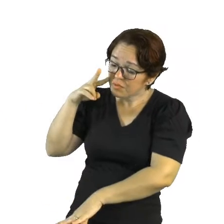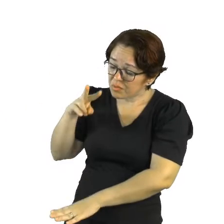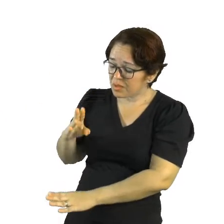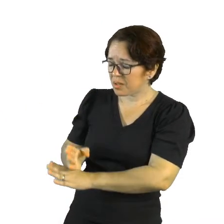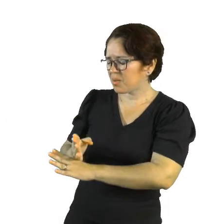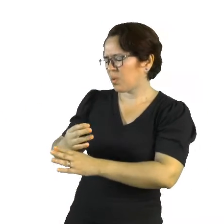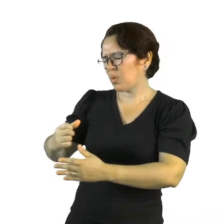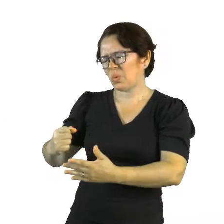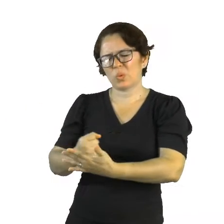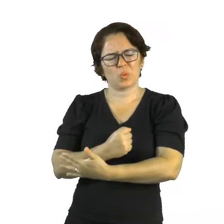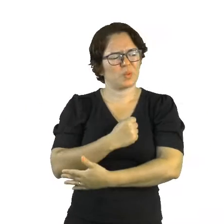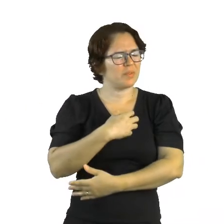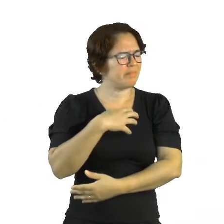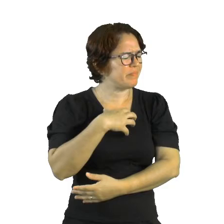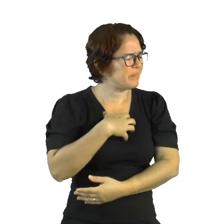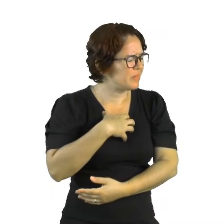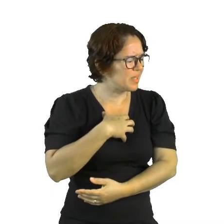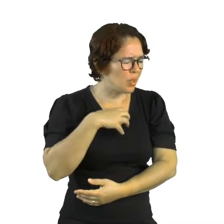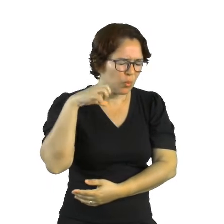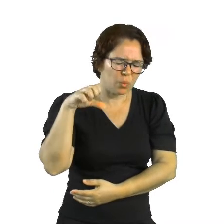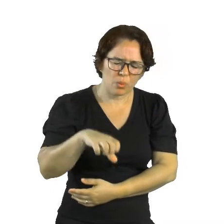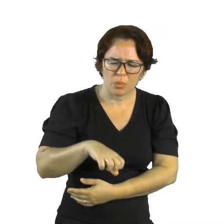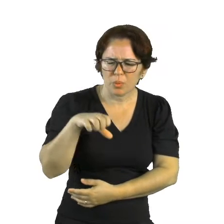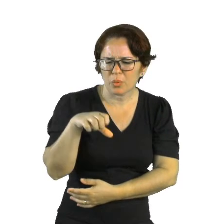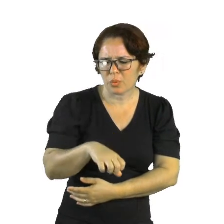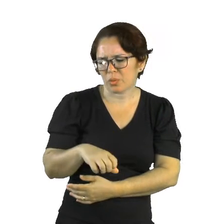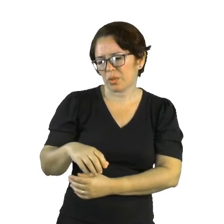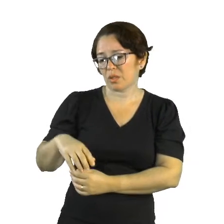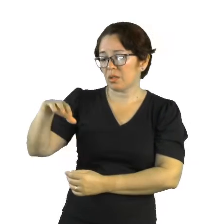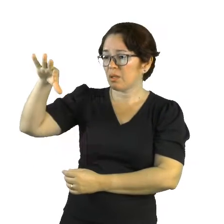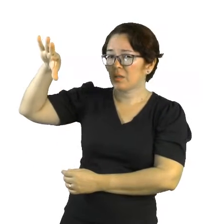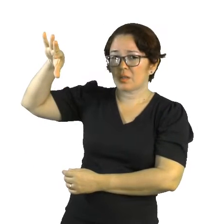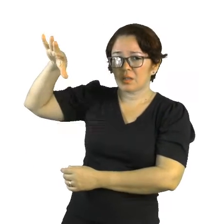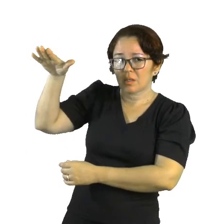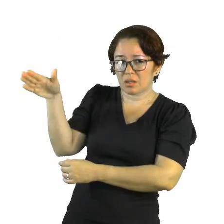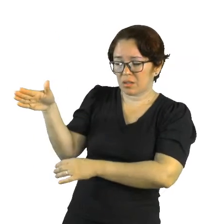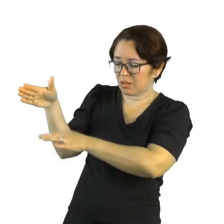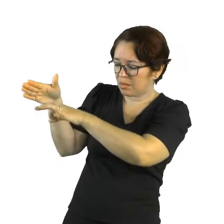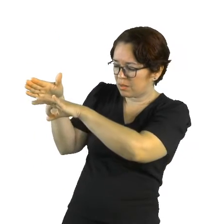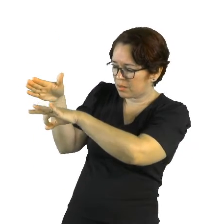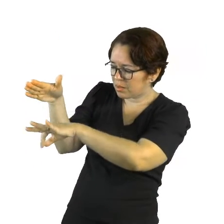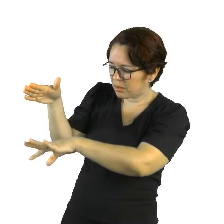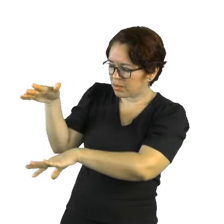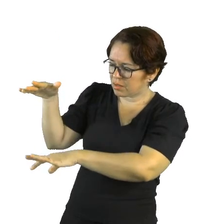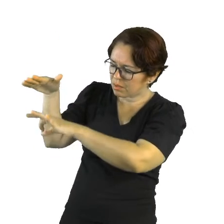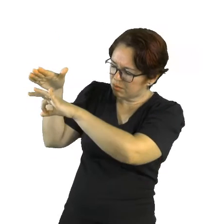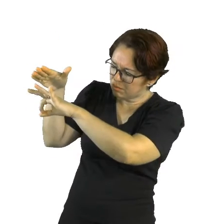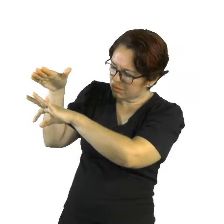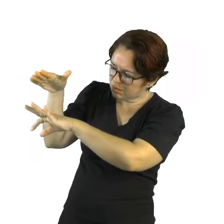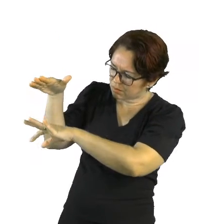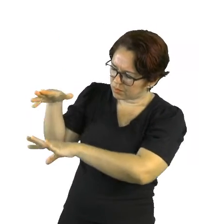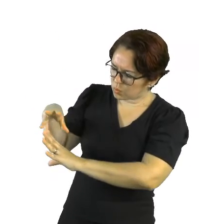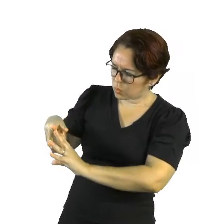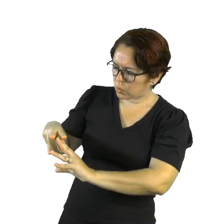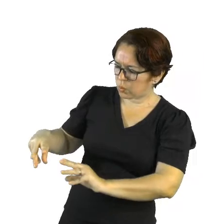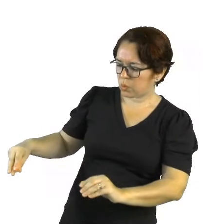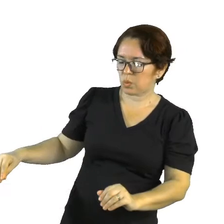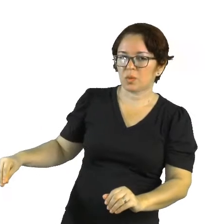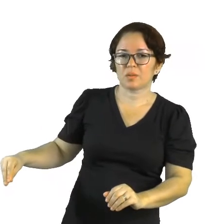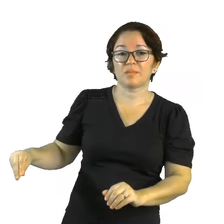Horrível! Ela se evaporou na metade do caminho. Sérgio